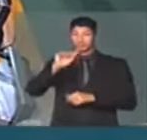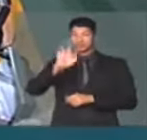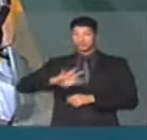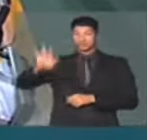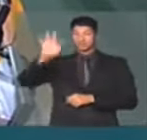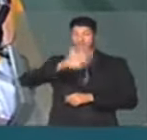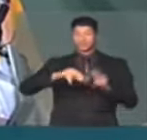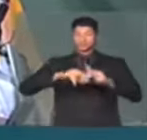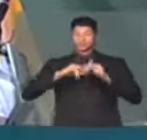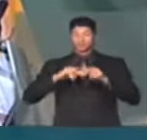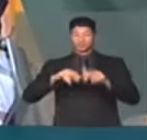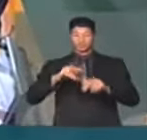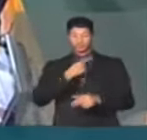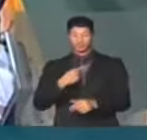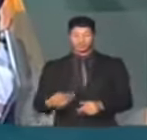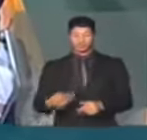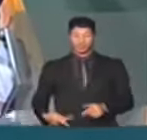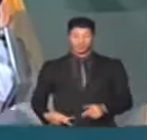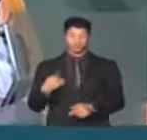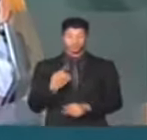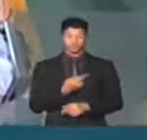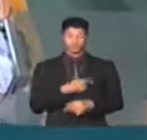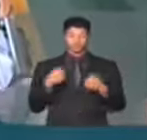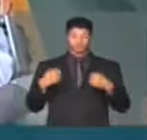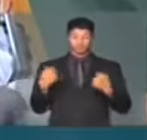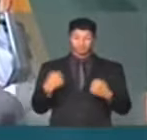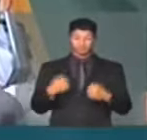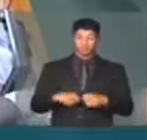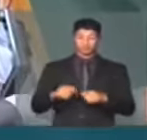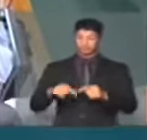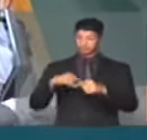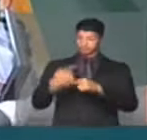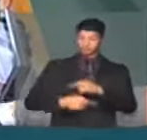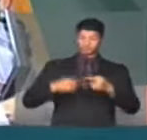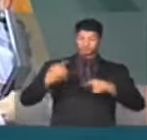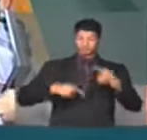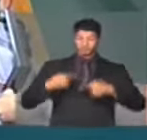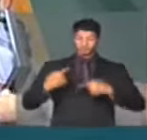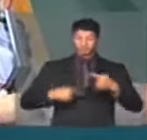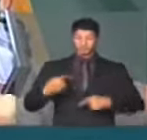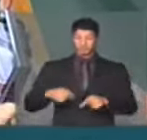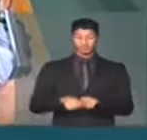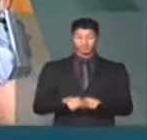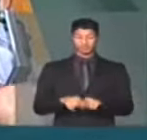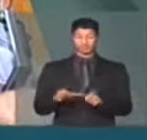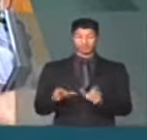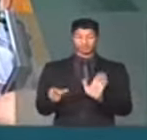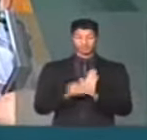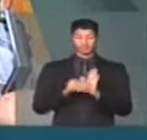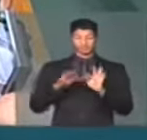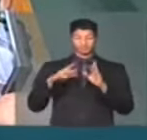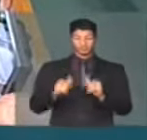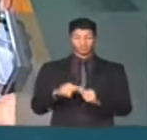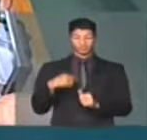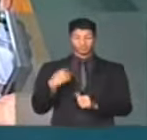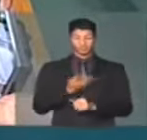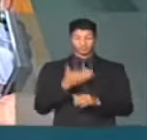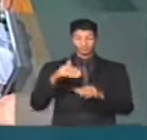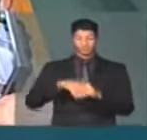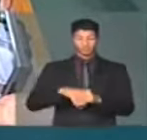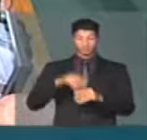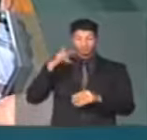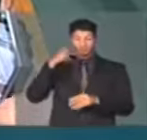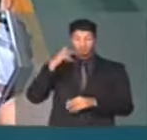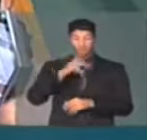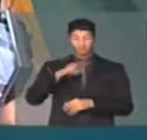da federação. Por tudo isso, senhor presidente, nós precisamos adiar essa discussão e, por tudo isso, nós